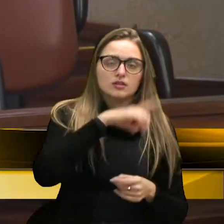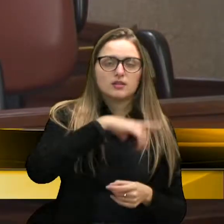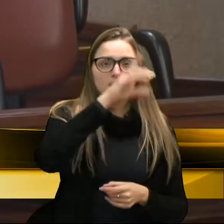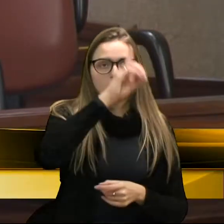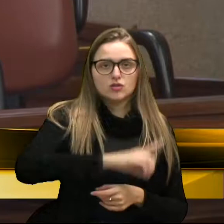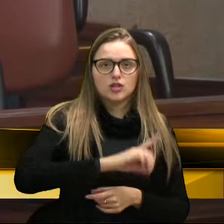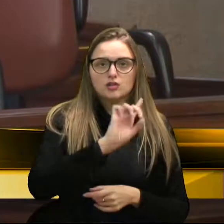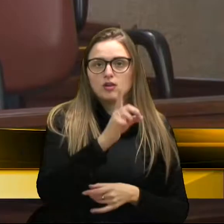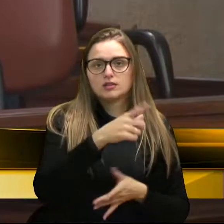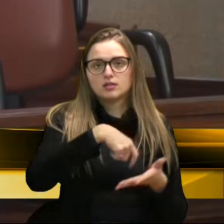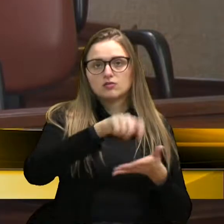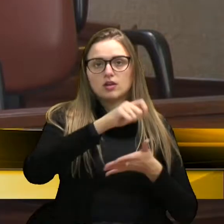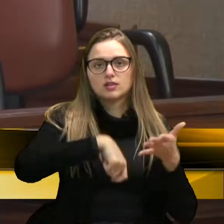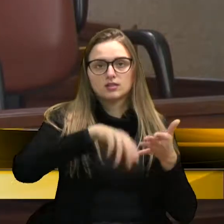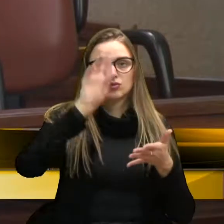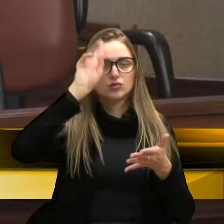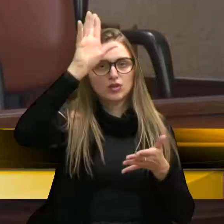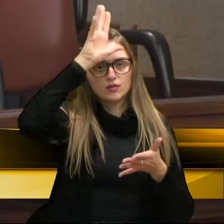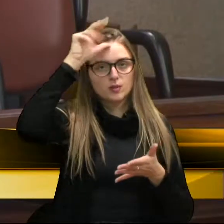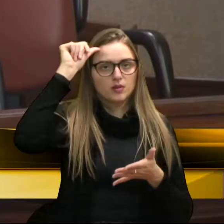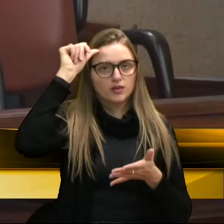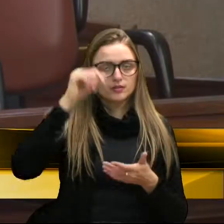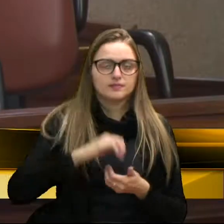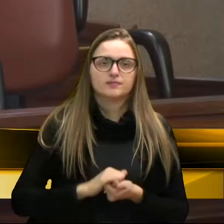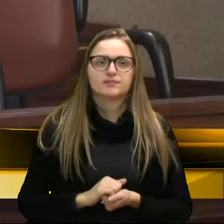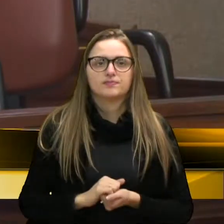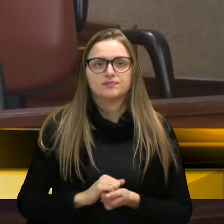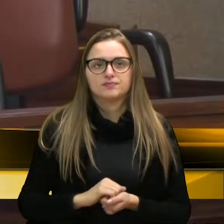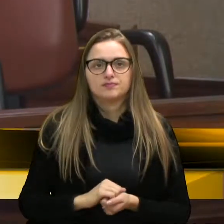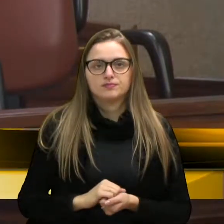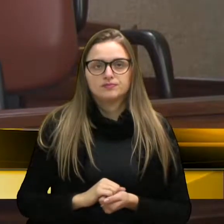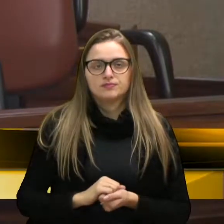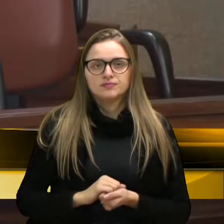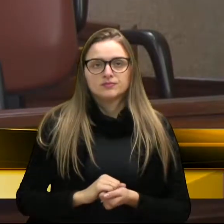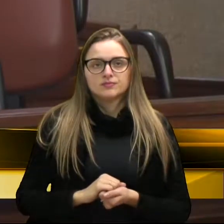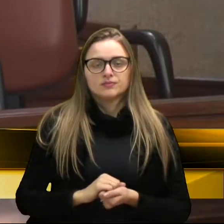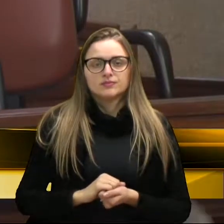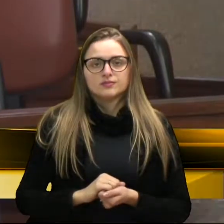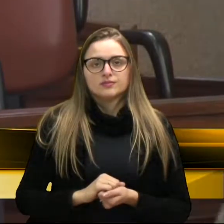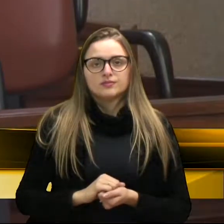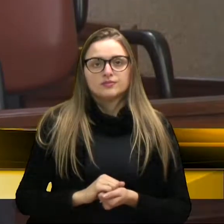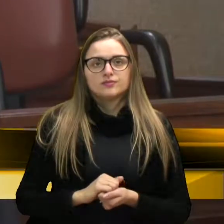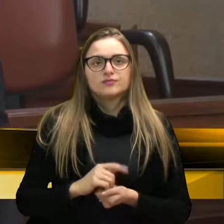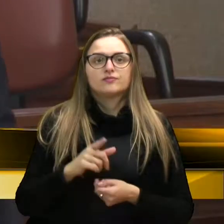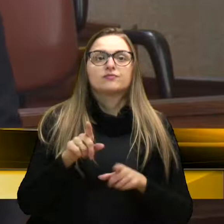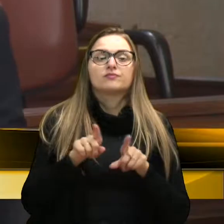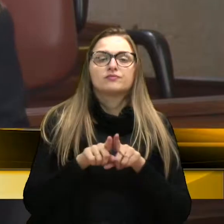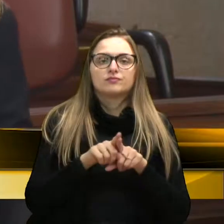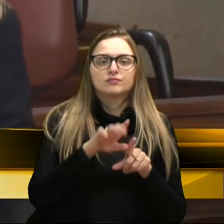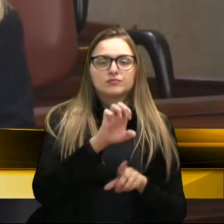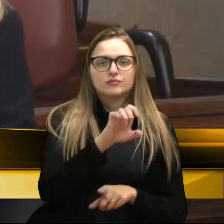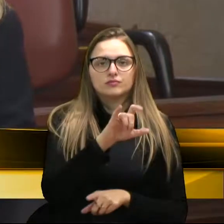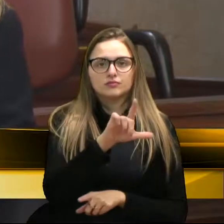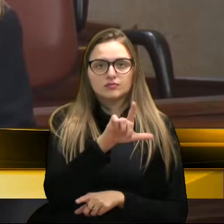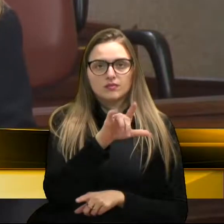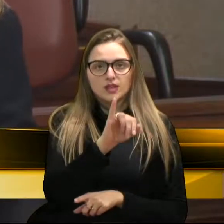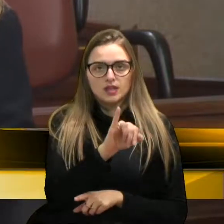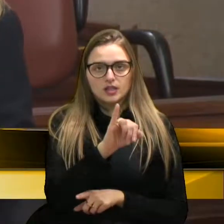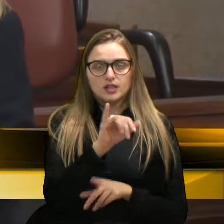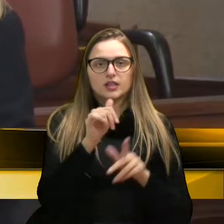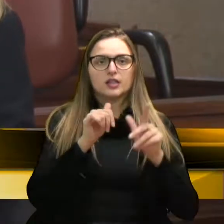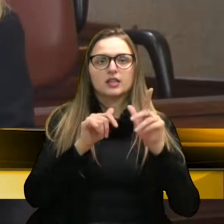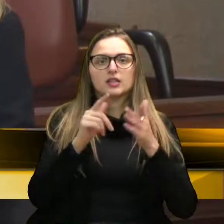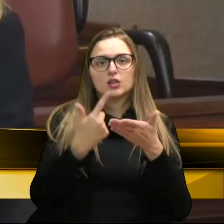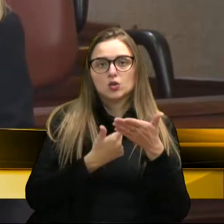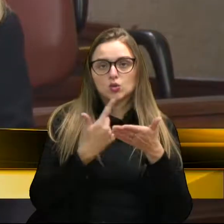direito constitucional do chefe do Poder Executivo. Ensina Eli Lopes Meireles, em sua obra